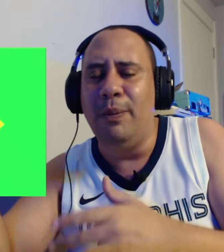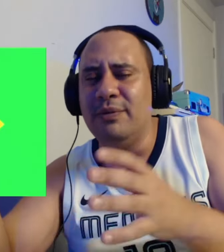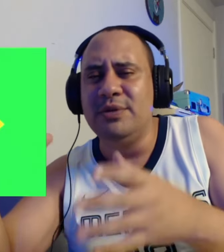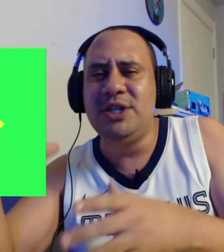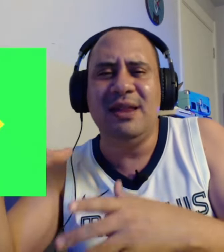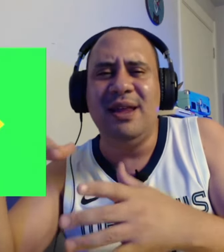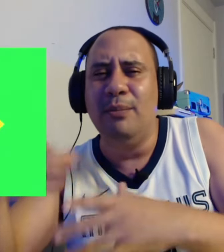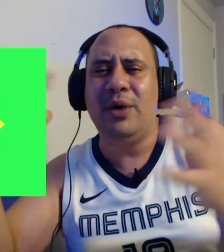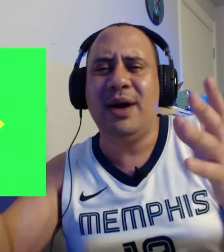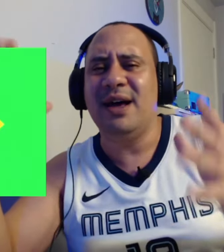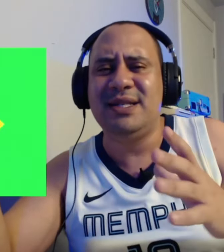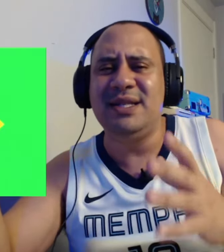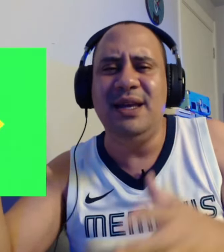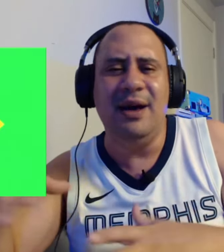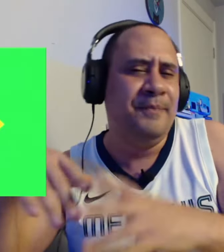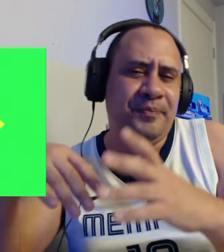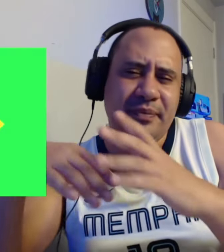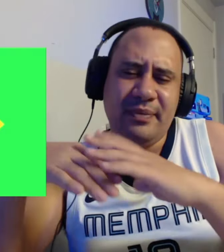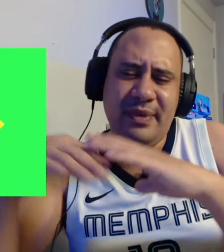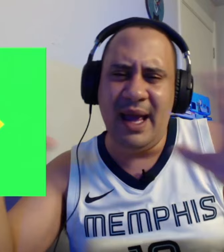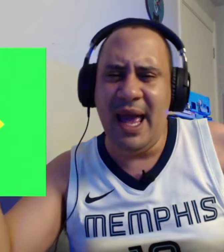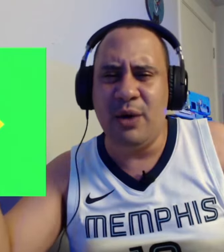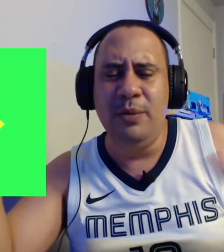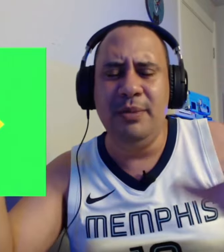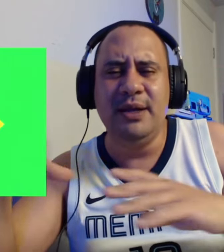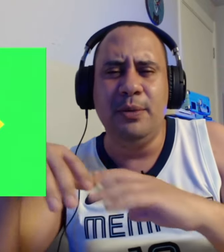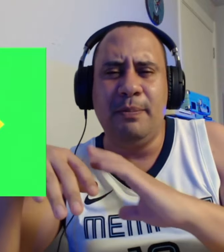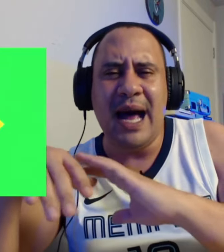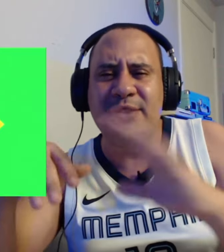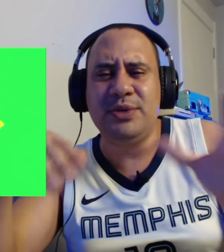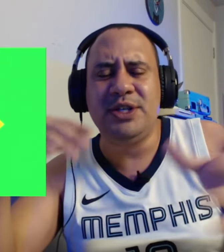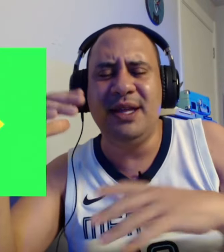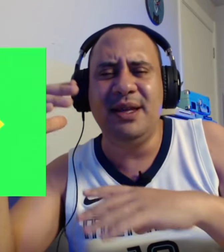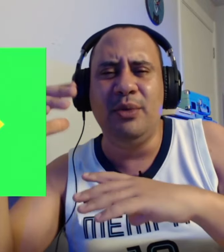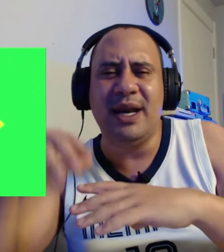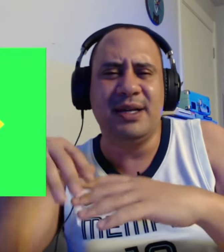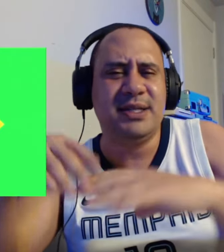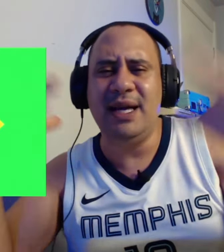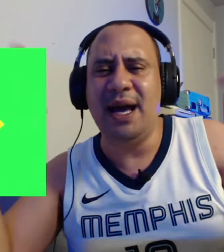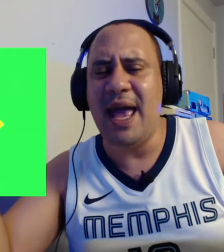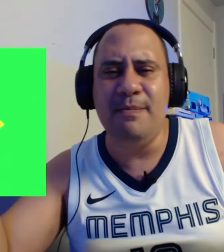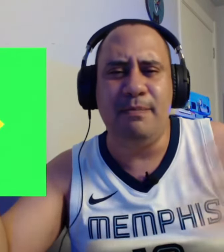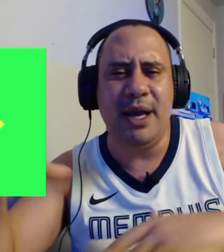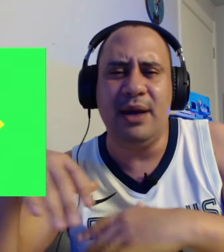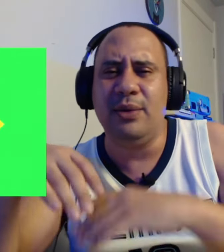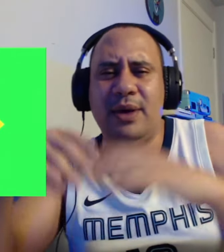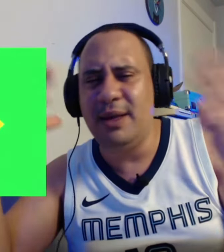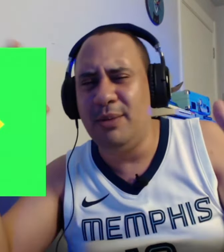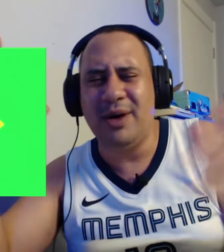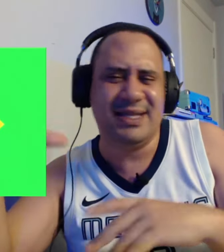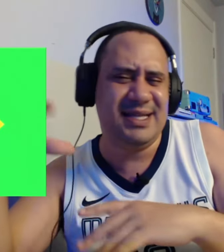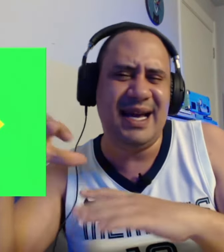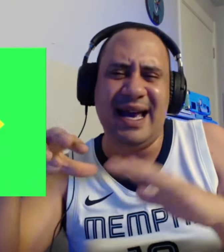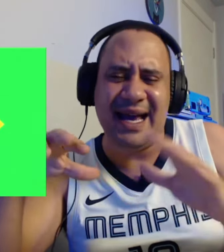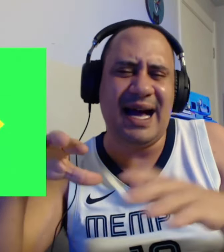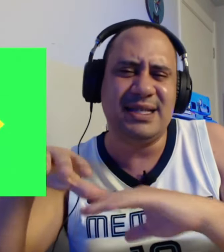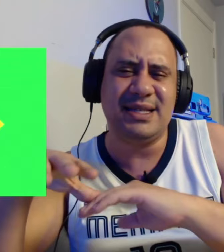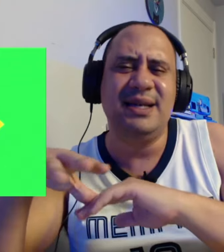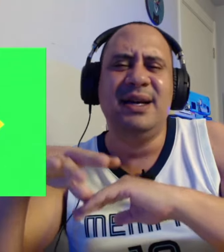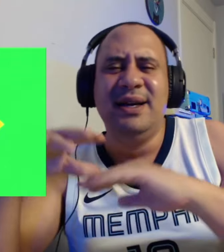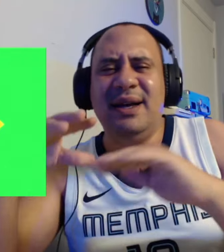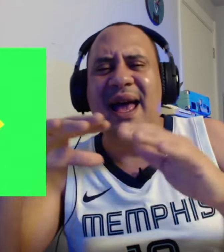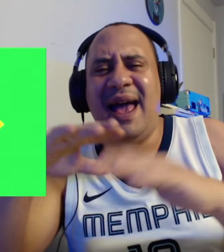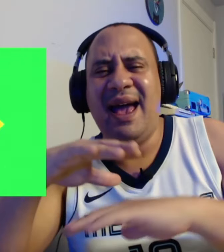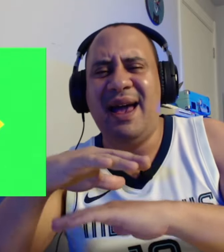educar o povo de que democracia é comida no prato, de que democracia é emprego, que democracia é